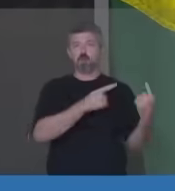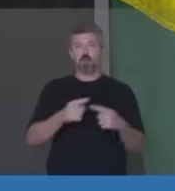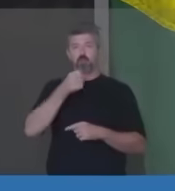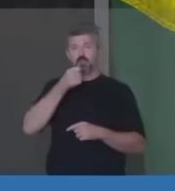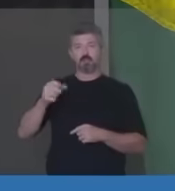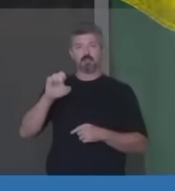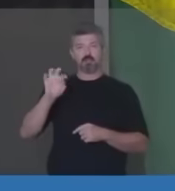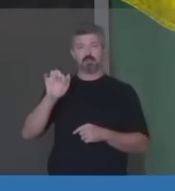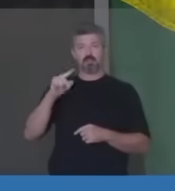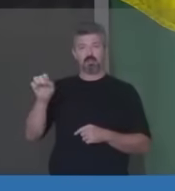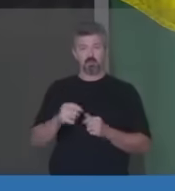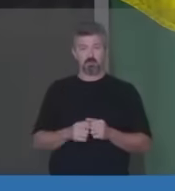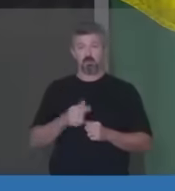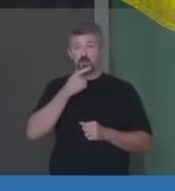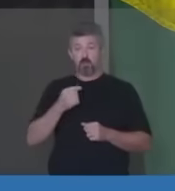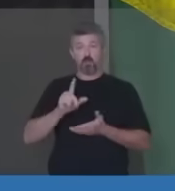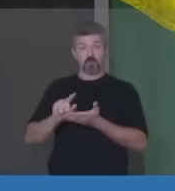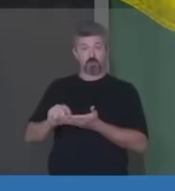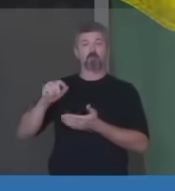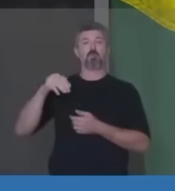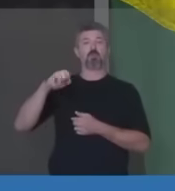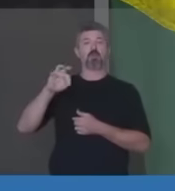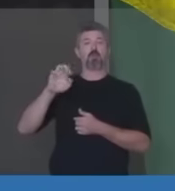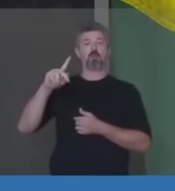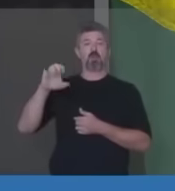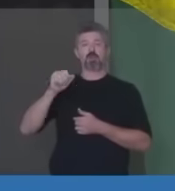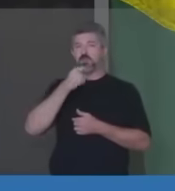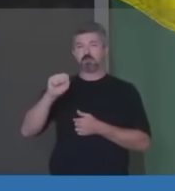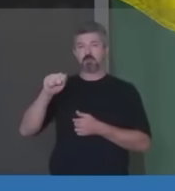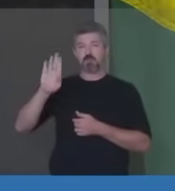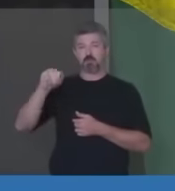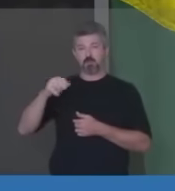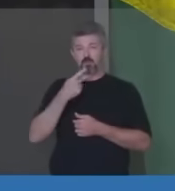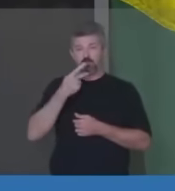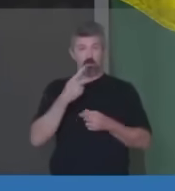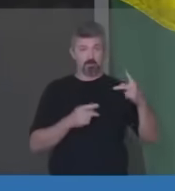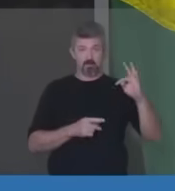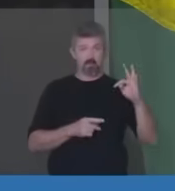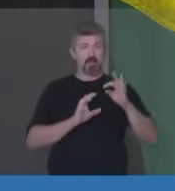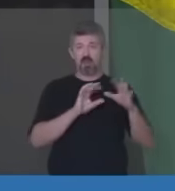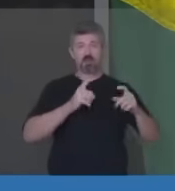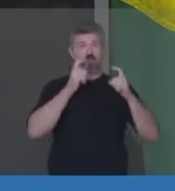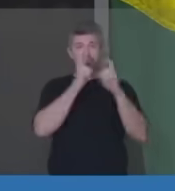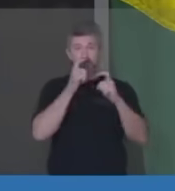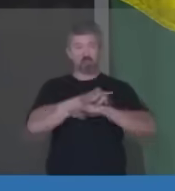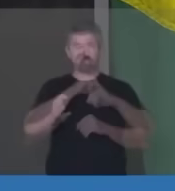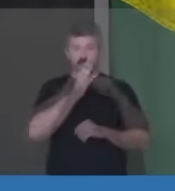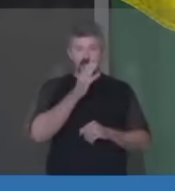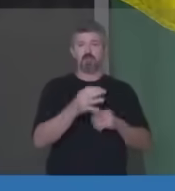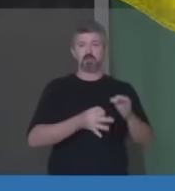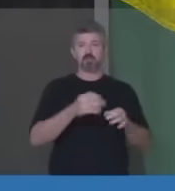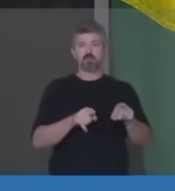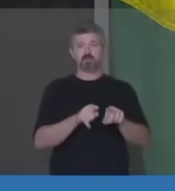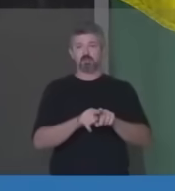do Estadão. E o Mário Sabino, colunista do jornal Metrópolis, dia 20, o PT é livre para caluniar, difamar e injuriar jornalistas.